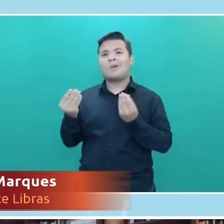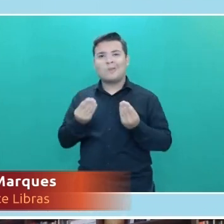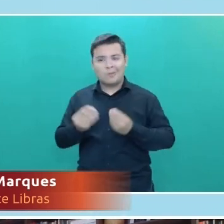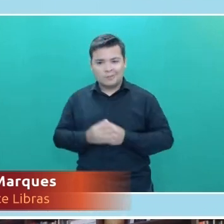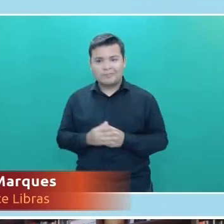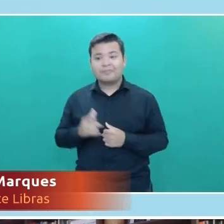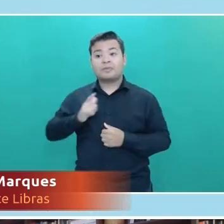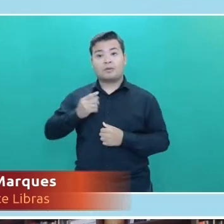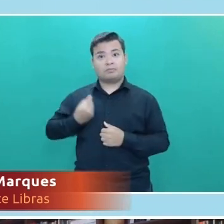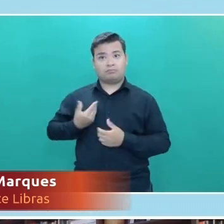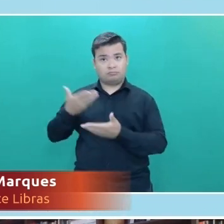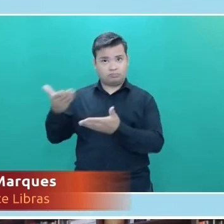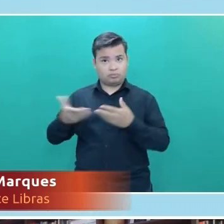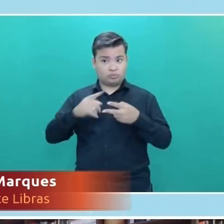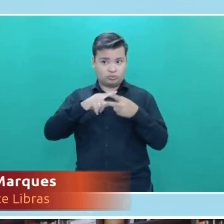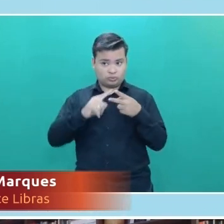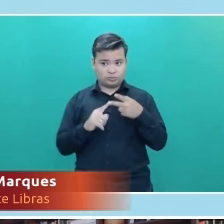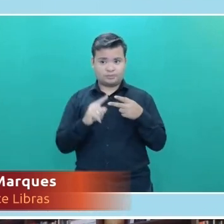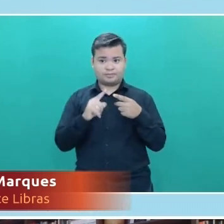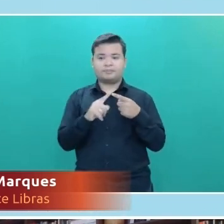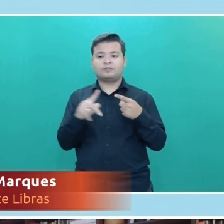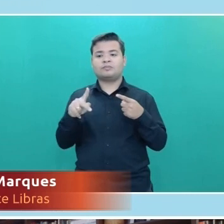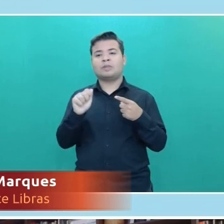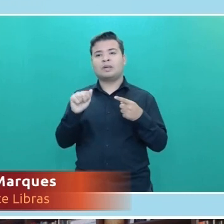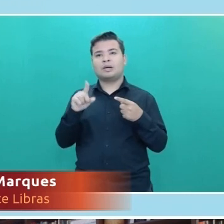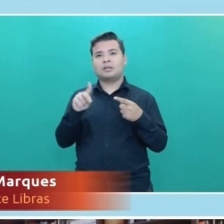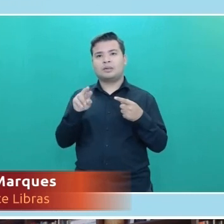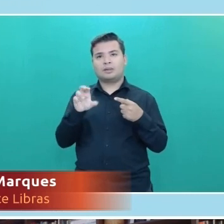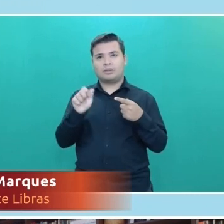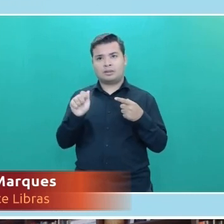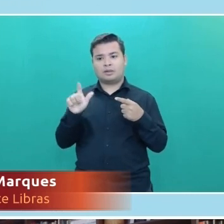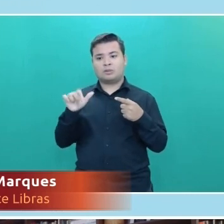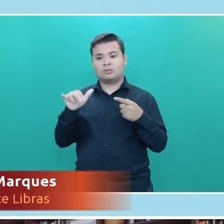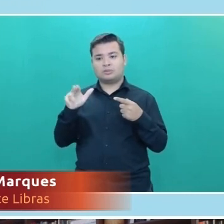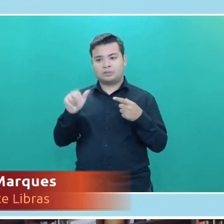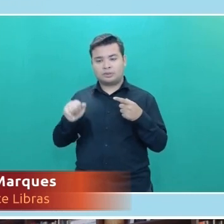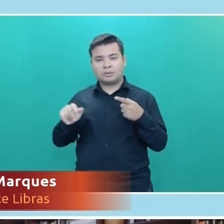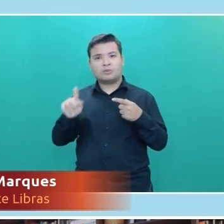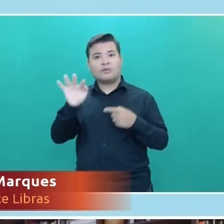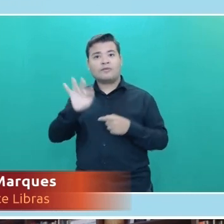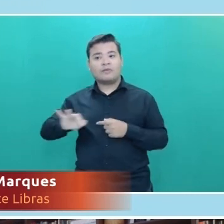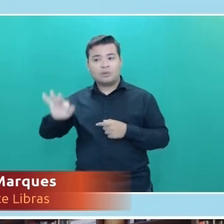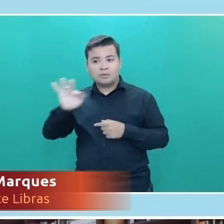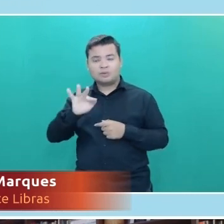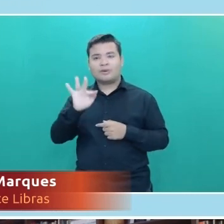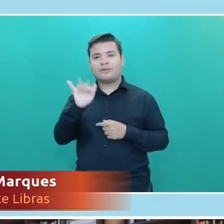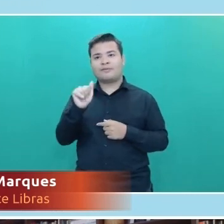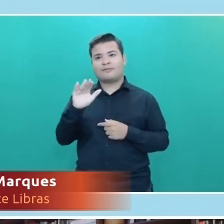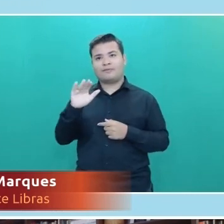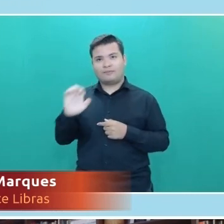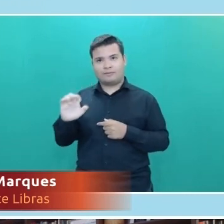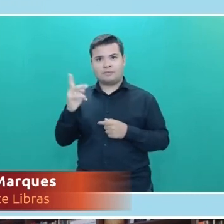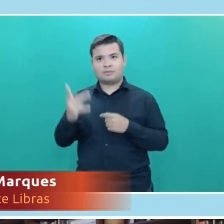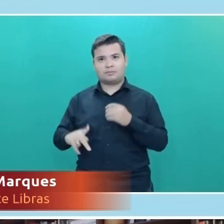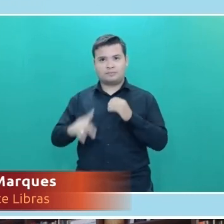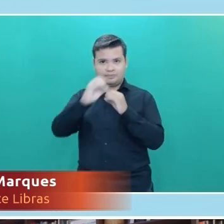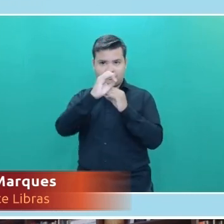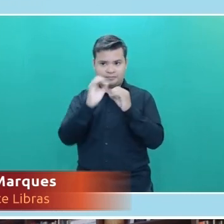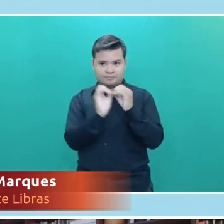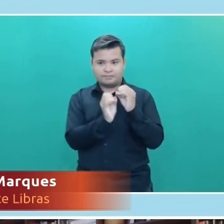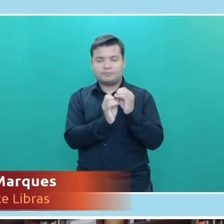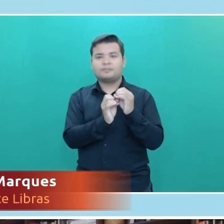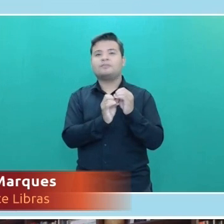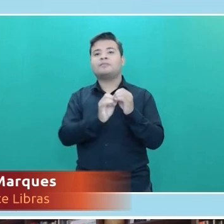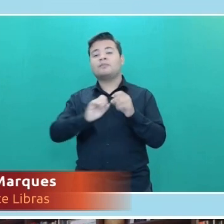A professora Andréia Lucena, que é da Faculdade de Administração, Ciências Contábeis e Ciências Econômicas da UFG,